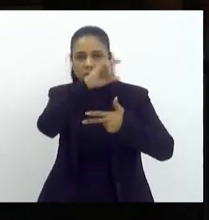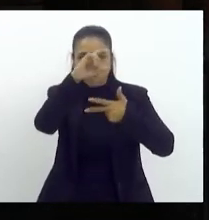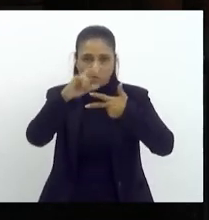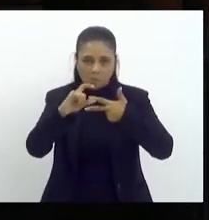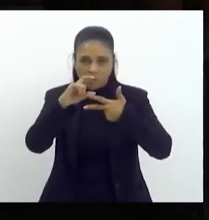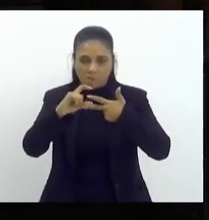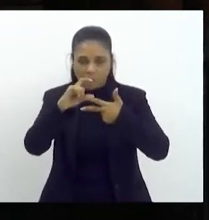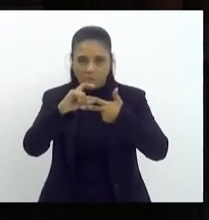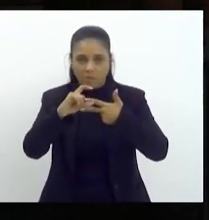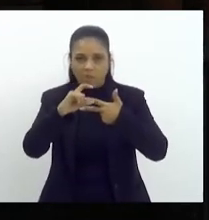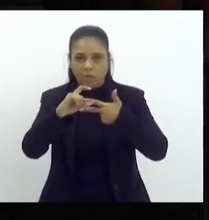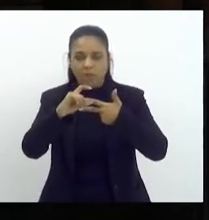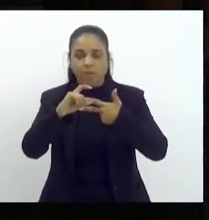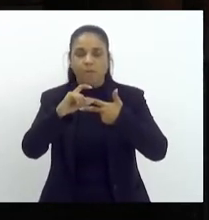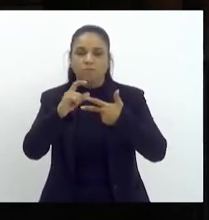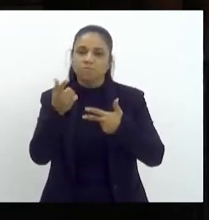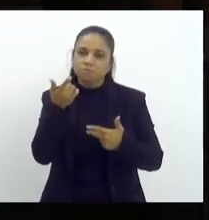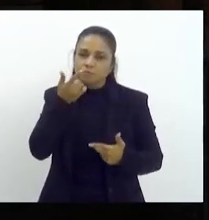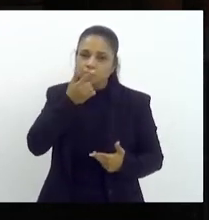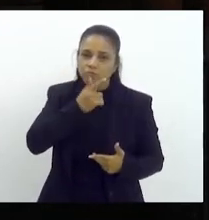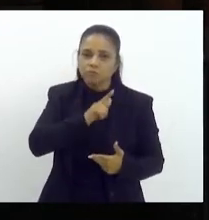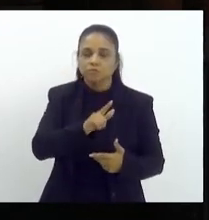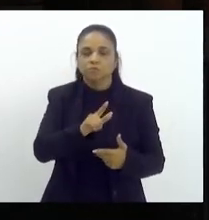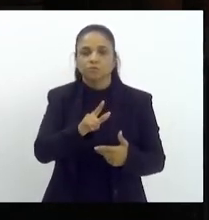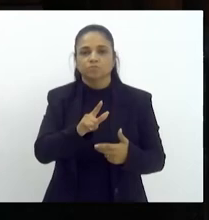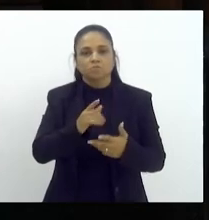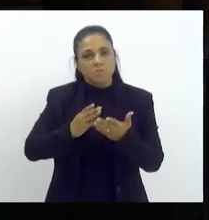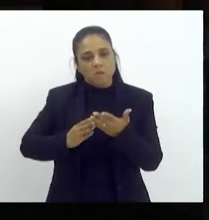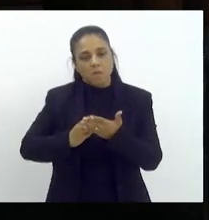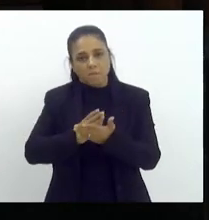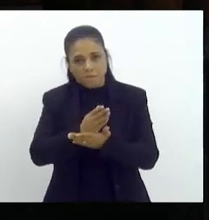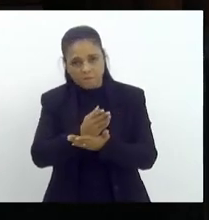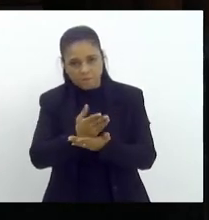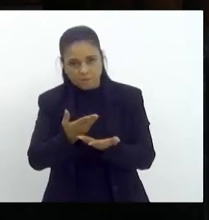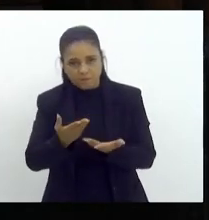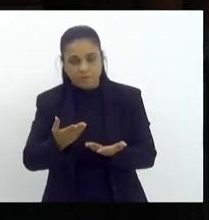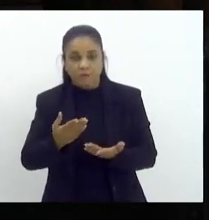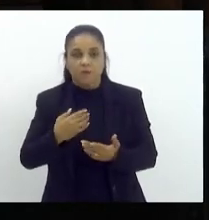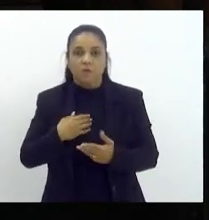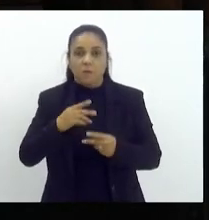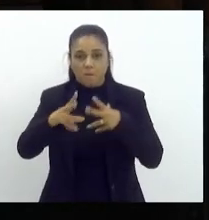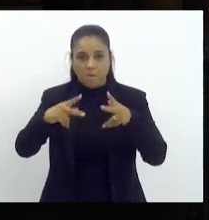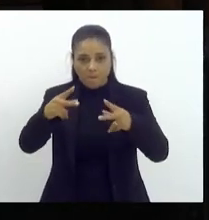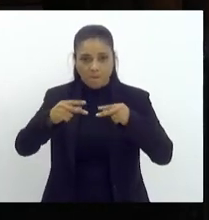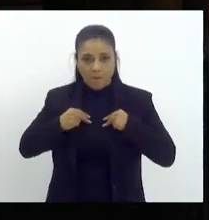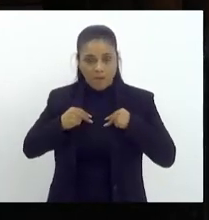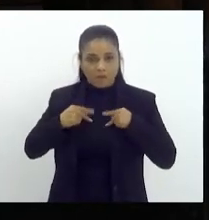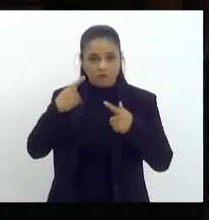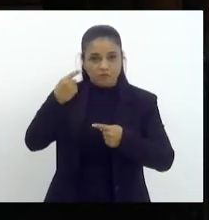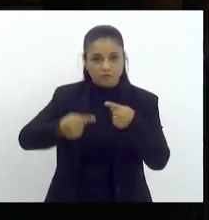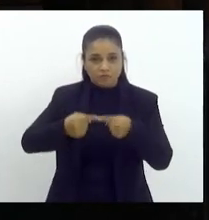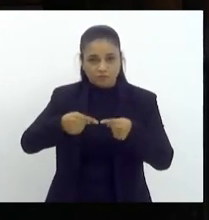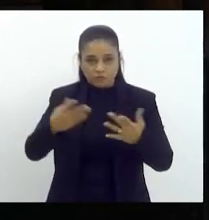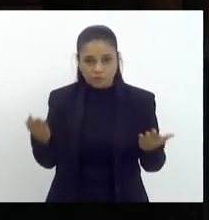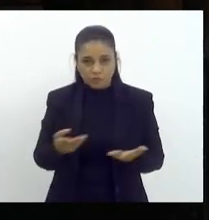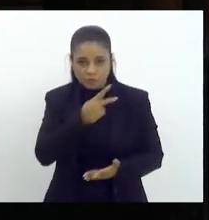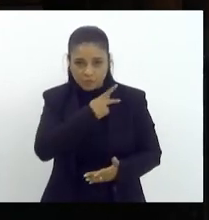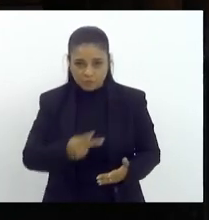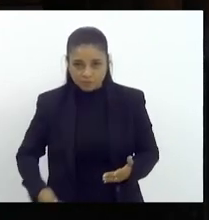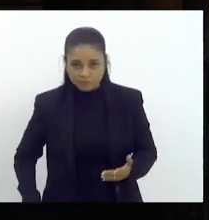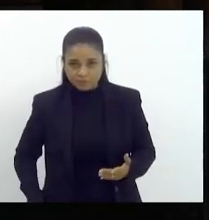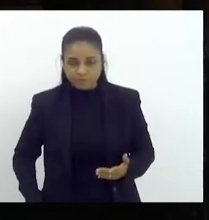é nós conseguimos nesse momento aprovar falando do mérito do que foi discutido hoje o senhor presidente